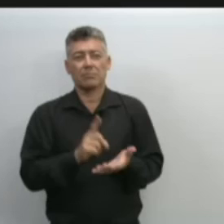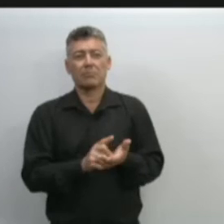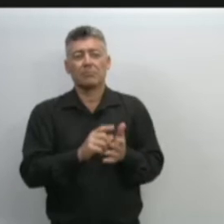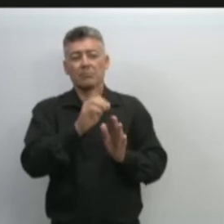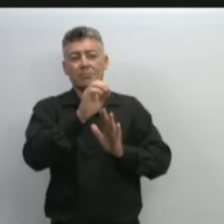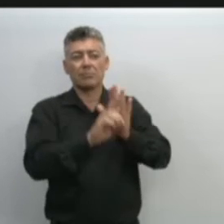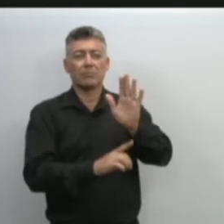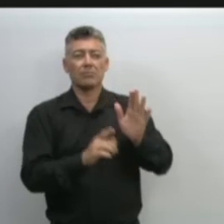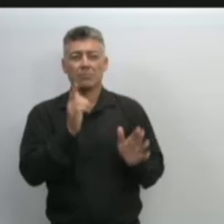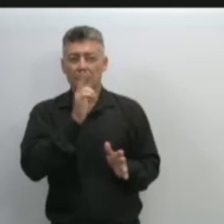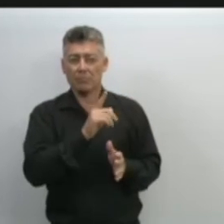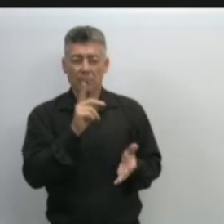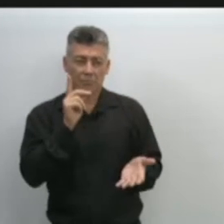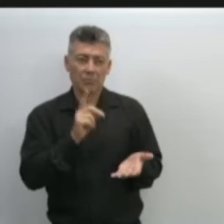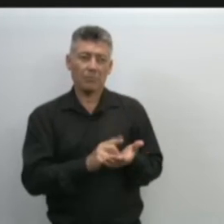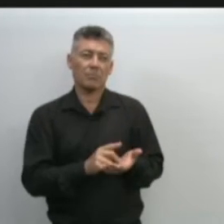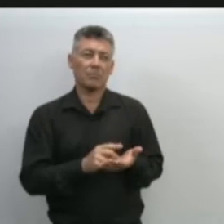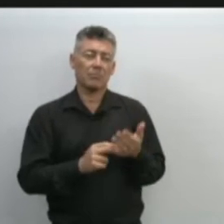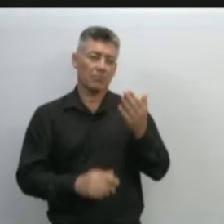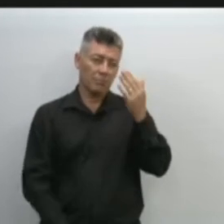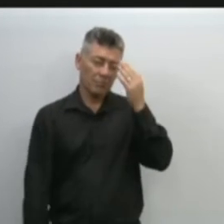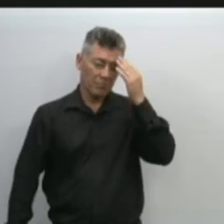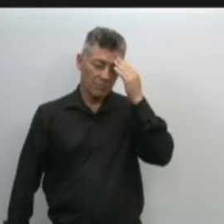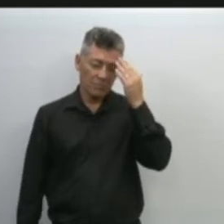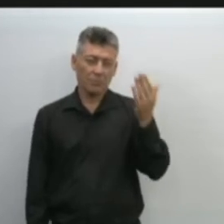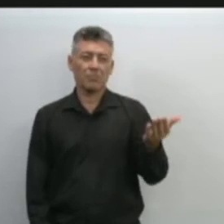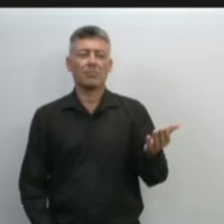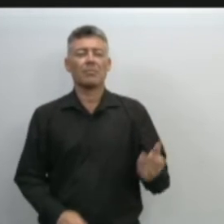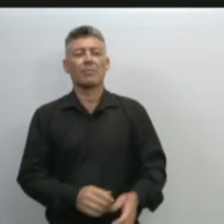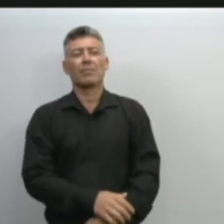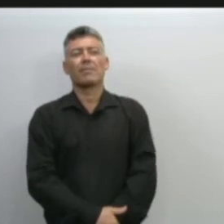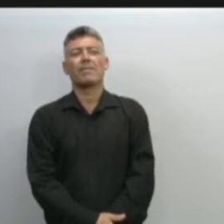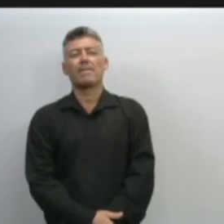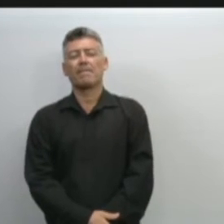direito, realmente. Então, muita gratidão e